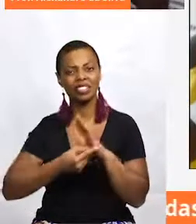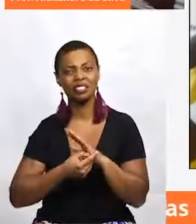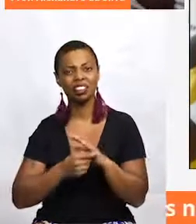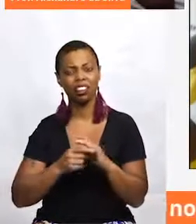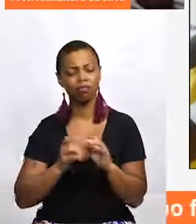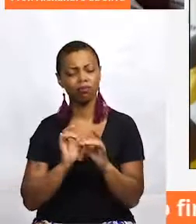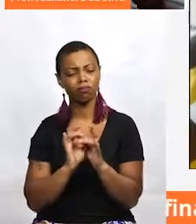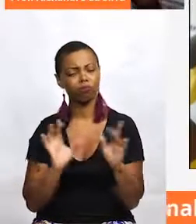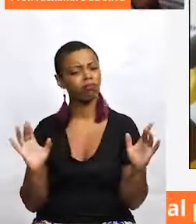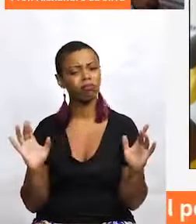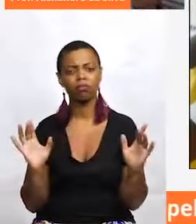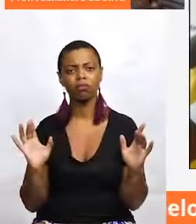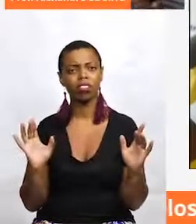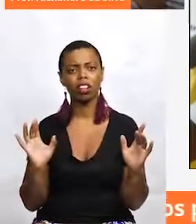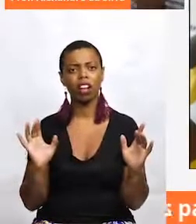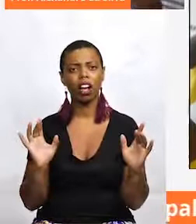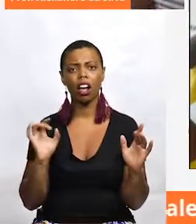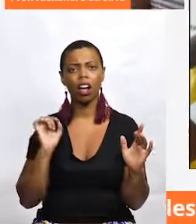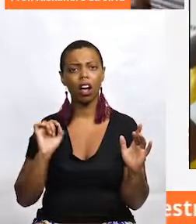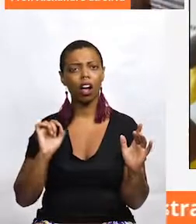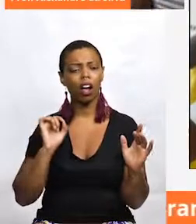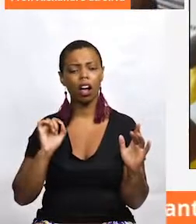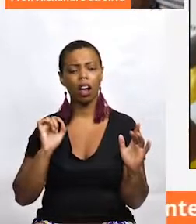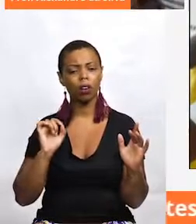aquilo que a história já nos mostrou,